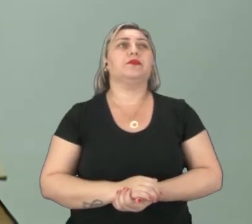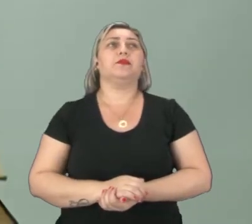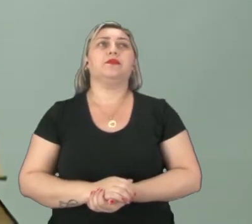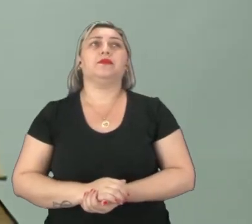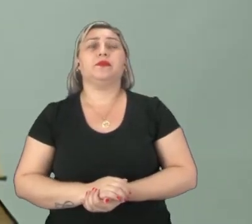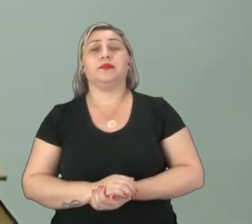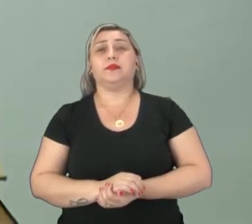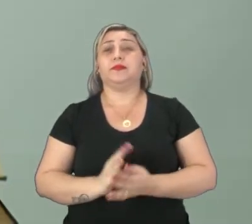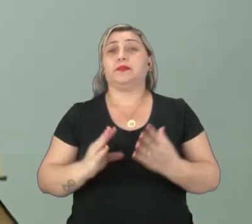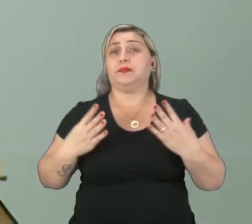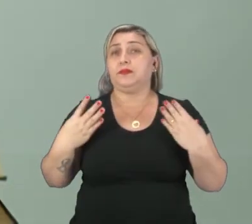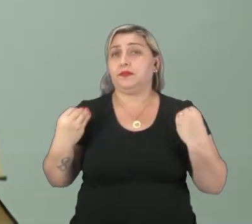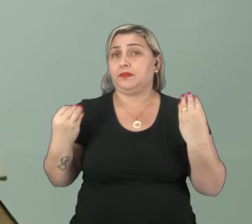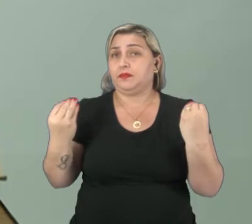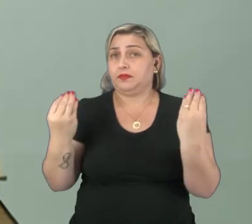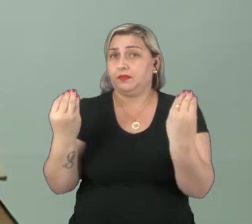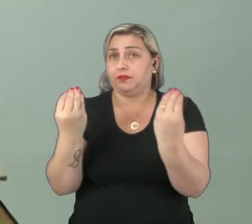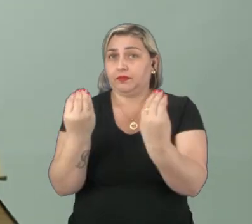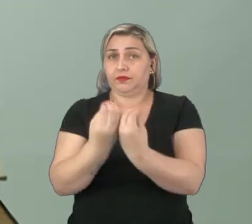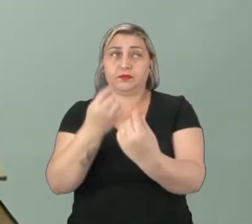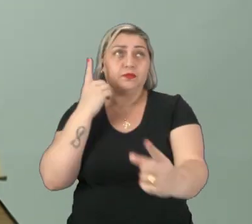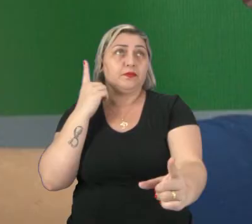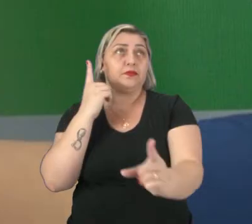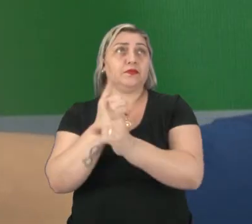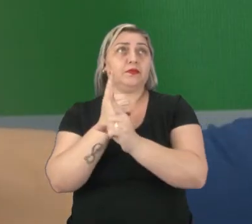Os nutrientes são